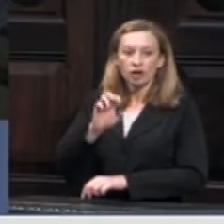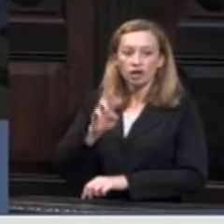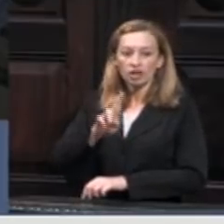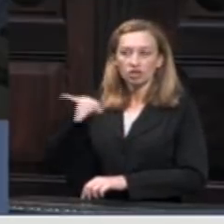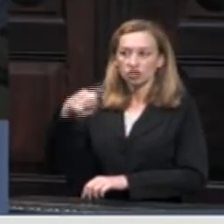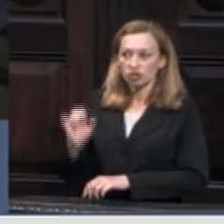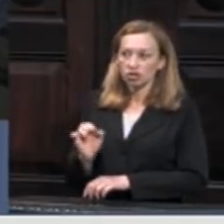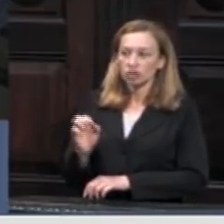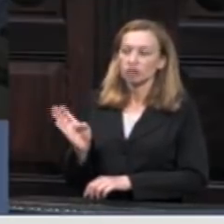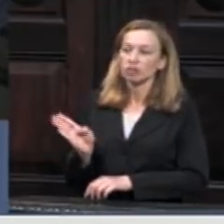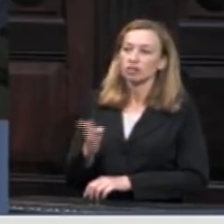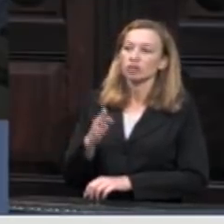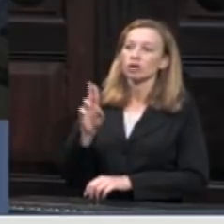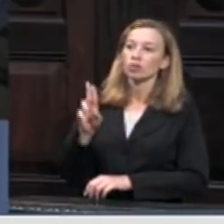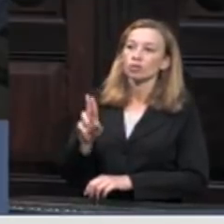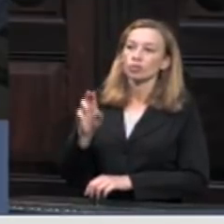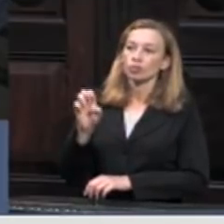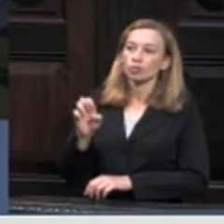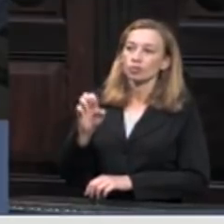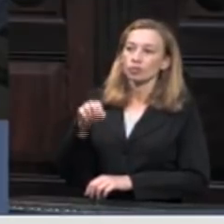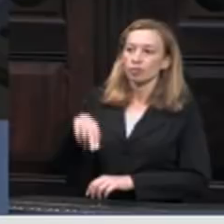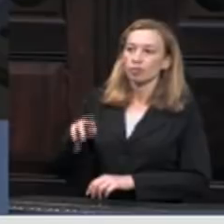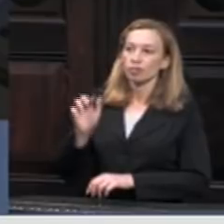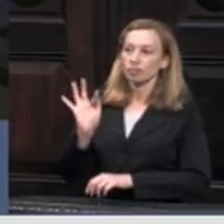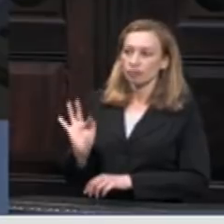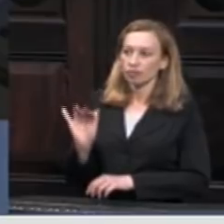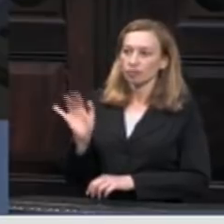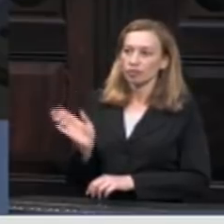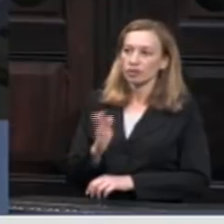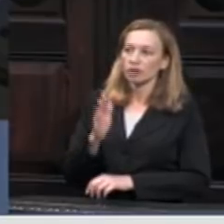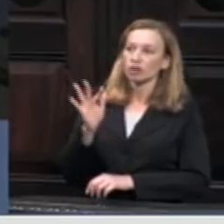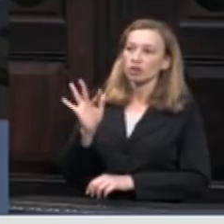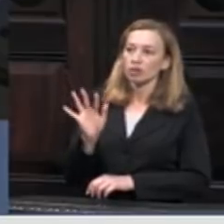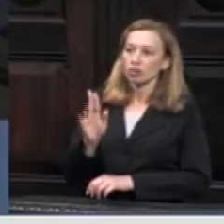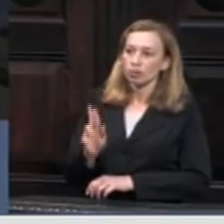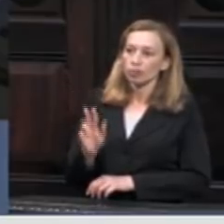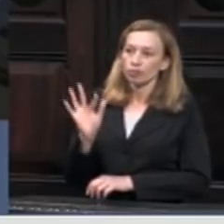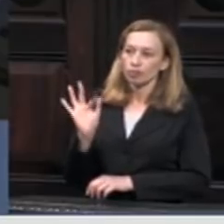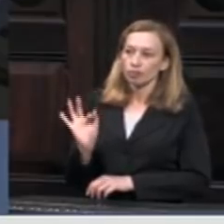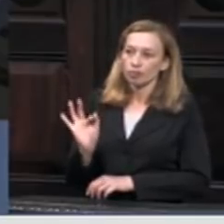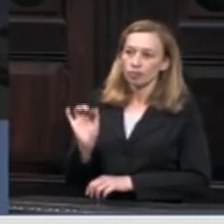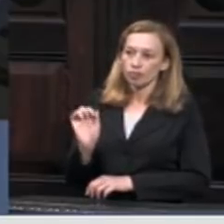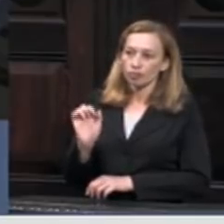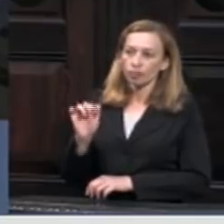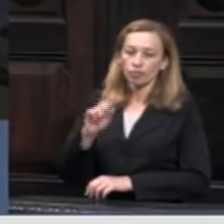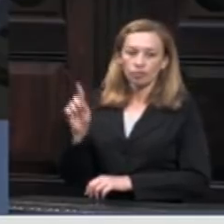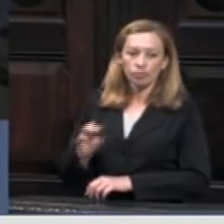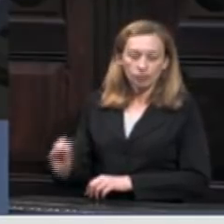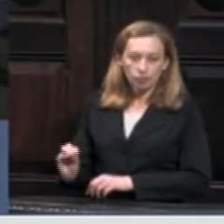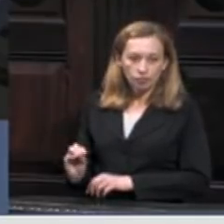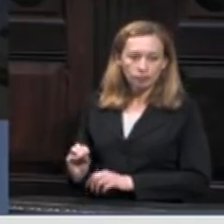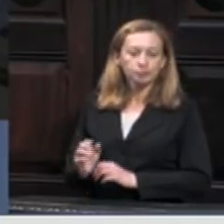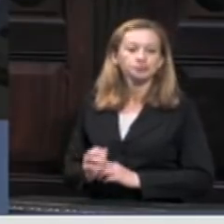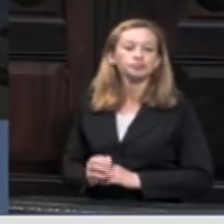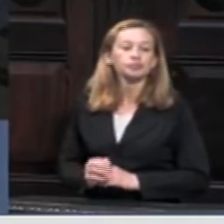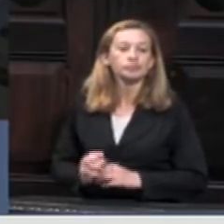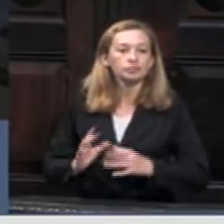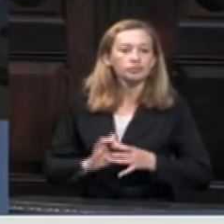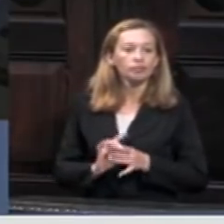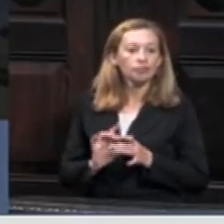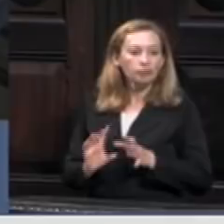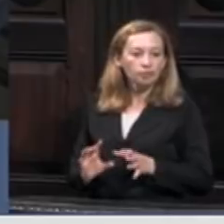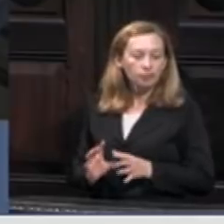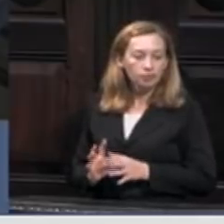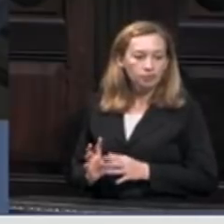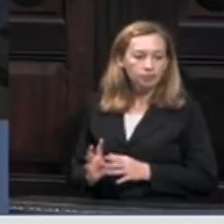despesa com pessoal. As universidades passam a estar autorizadas por esse orçamento a